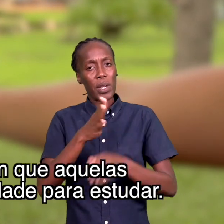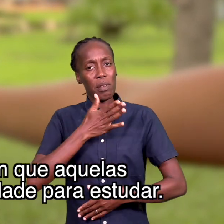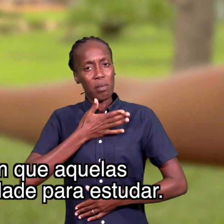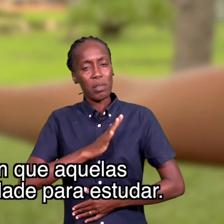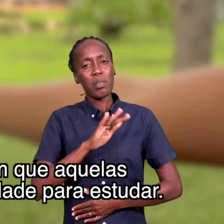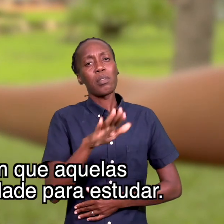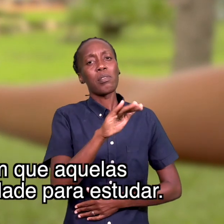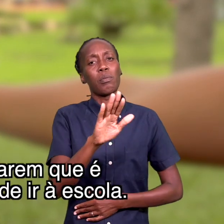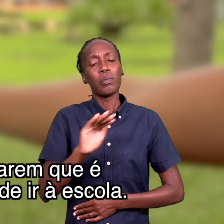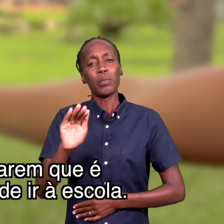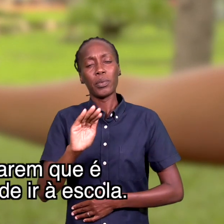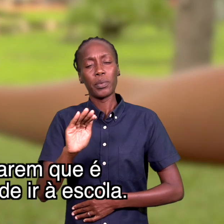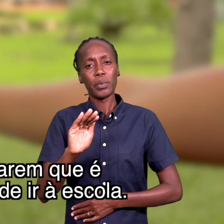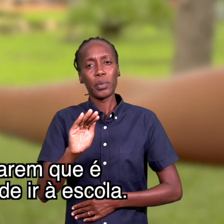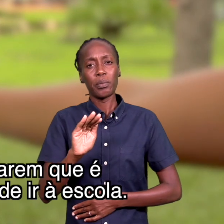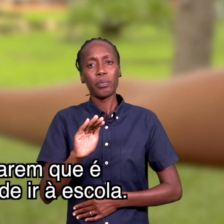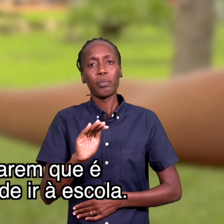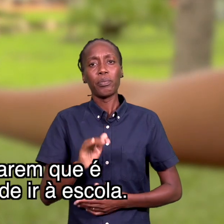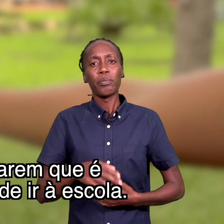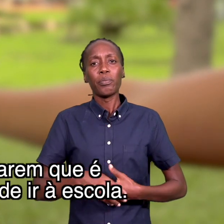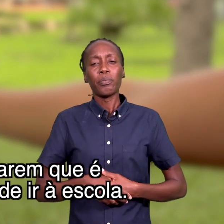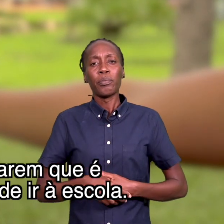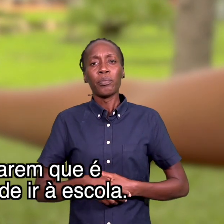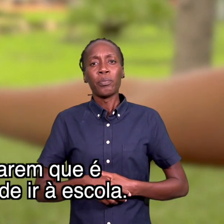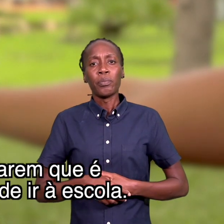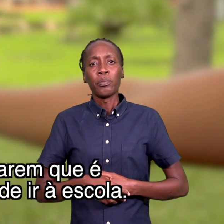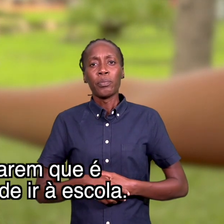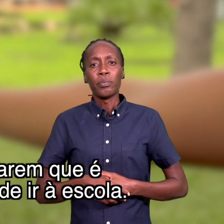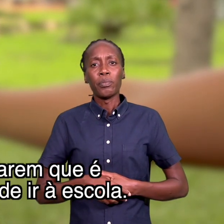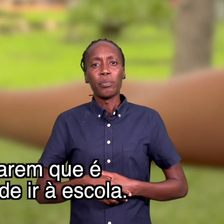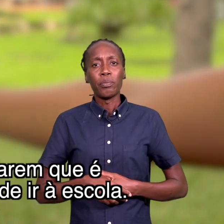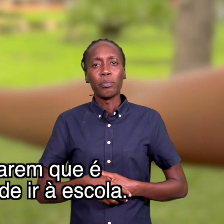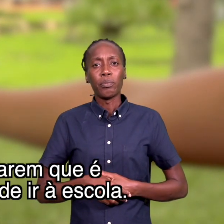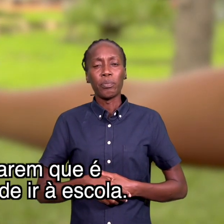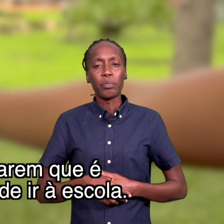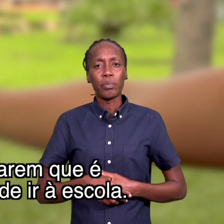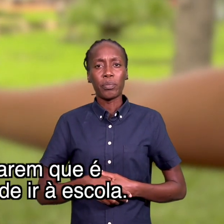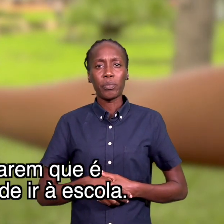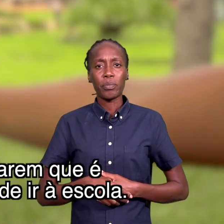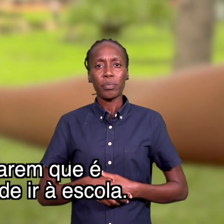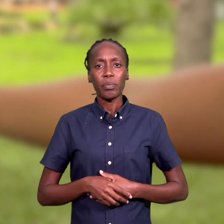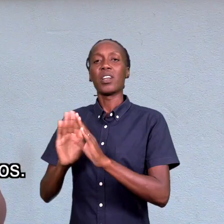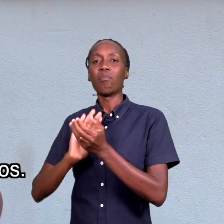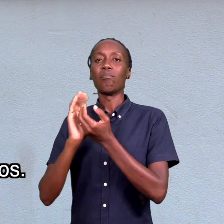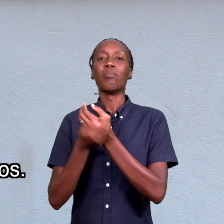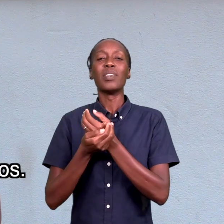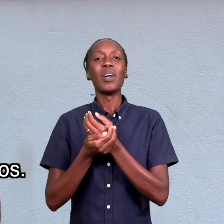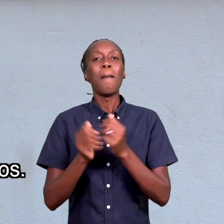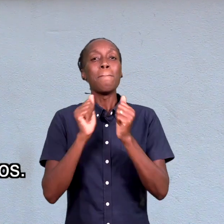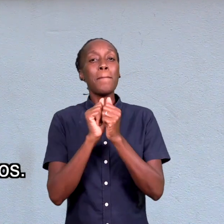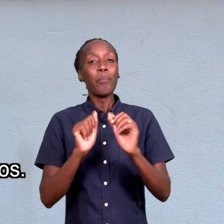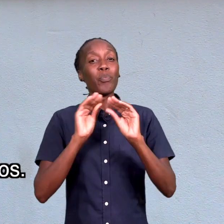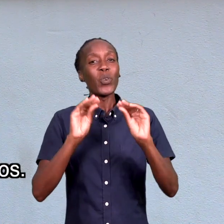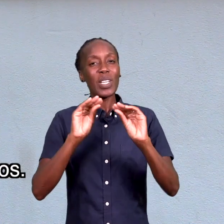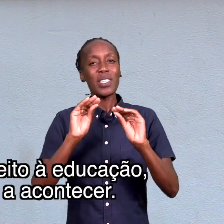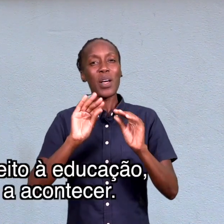uma oportunidade para estudar e acabam não levando a pessoa à escola porque pensam que é uma pessoa inválida, que não pode ir à escola. A educação é